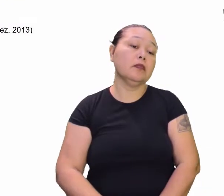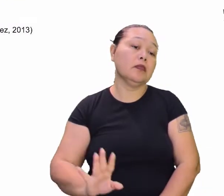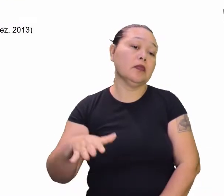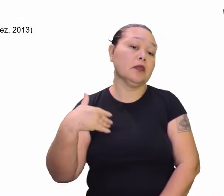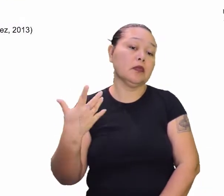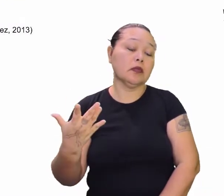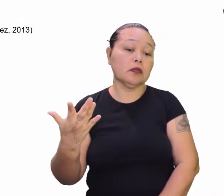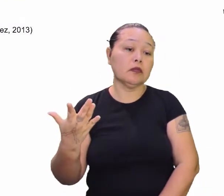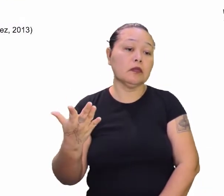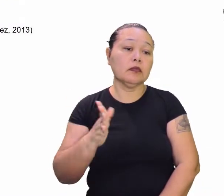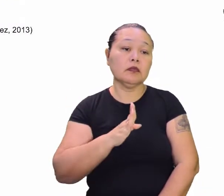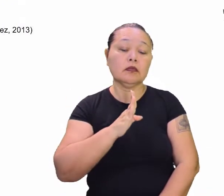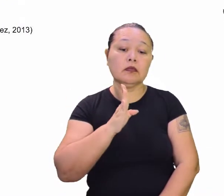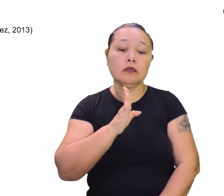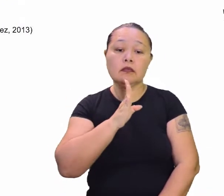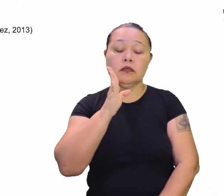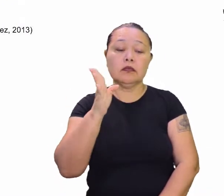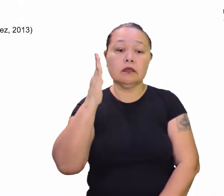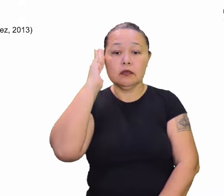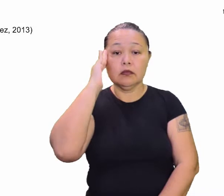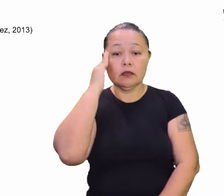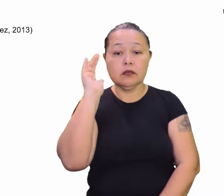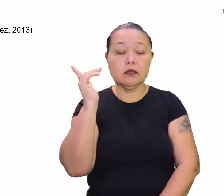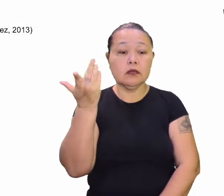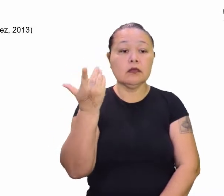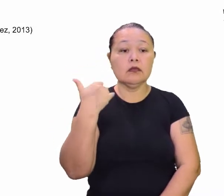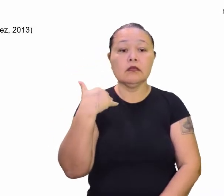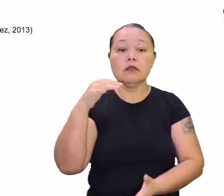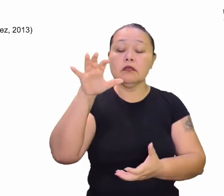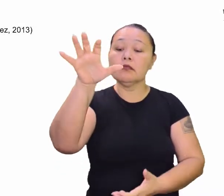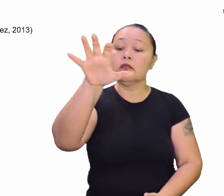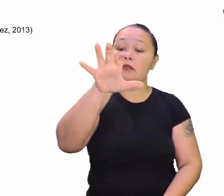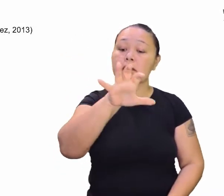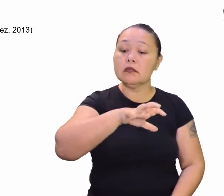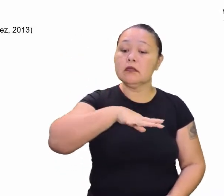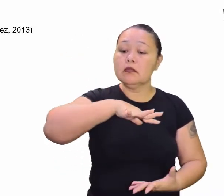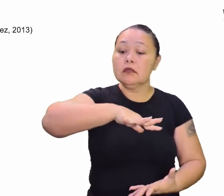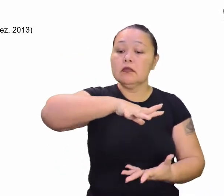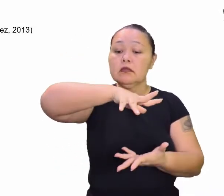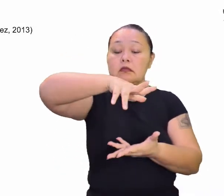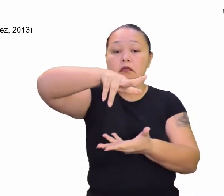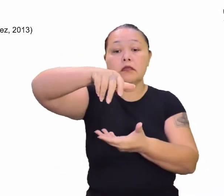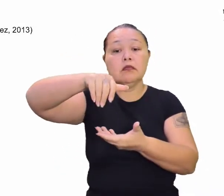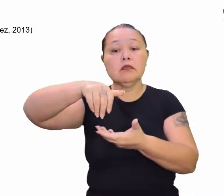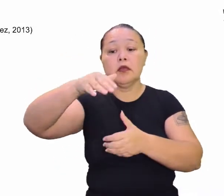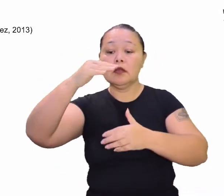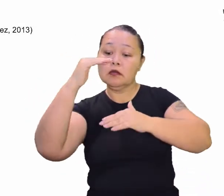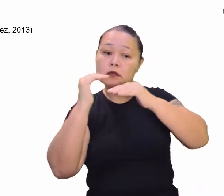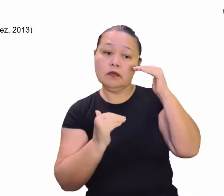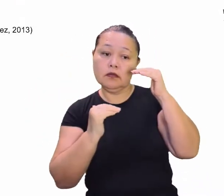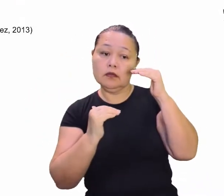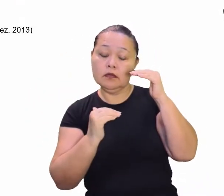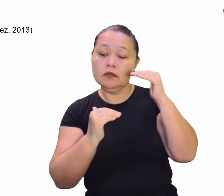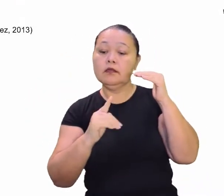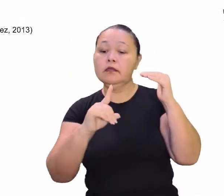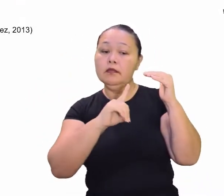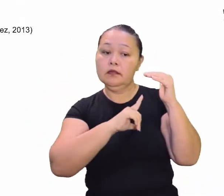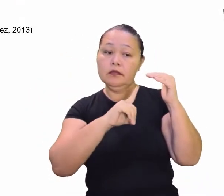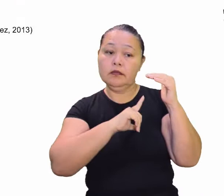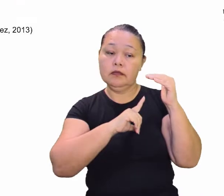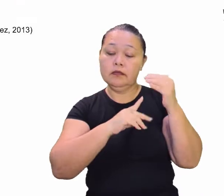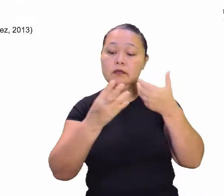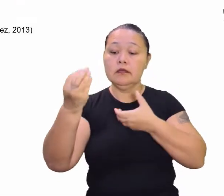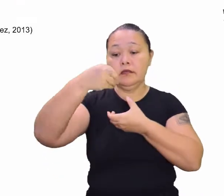Então, a gente vai agora entender um pouquinho sobre essas regiões mais desiguais que estão